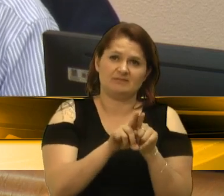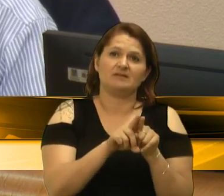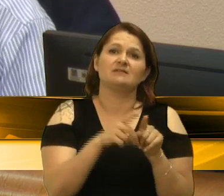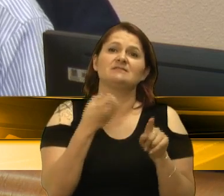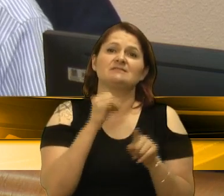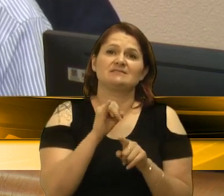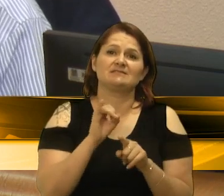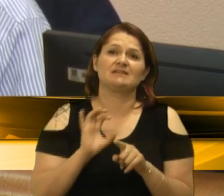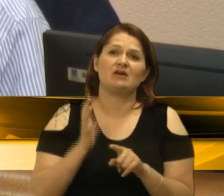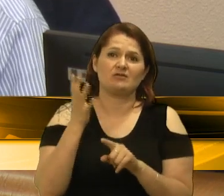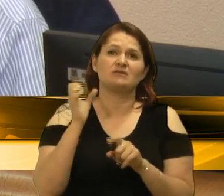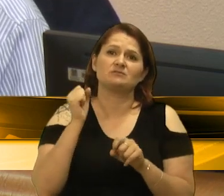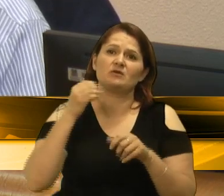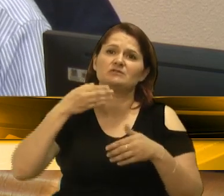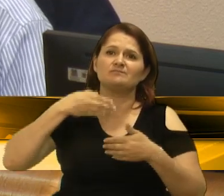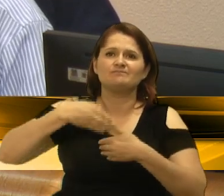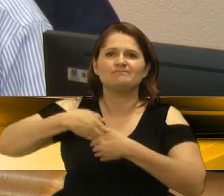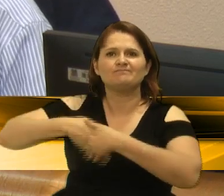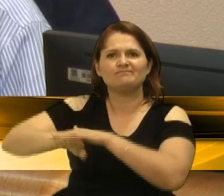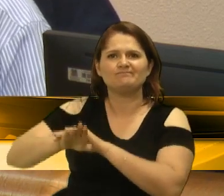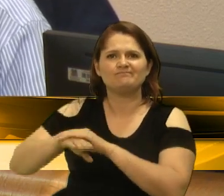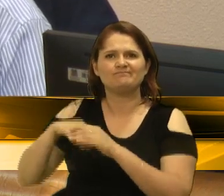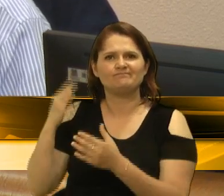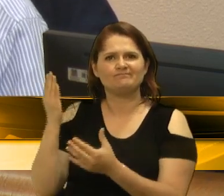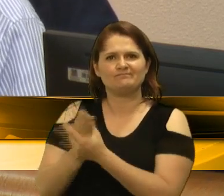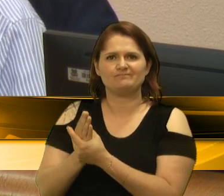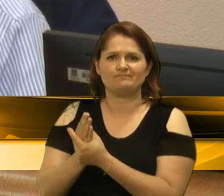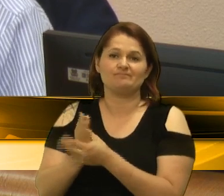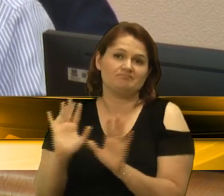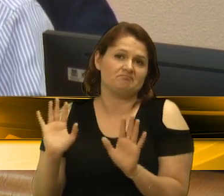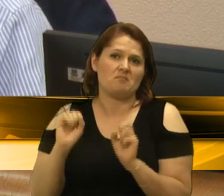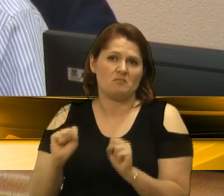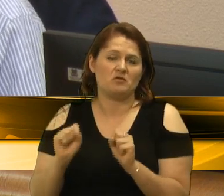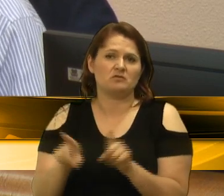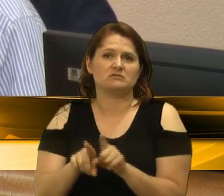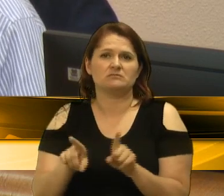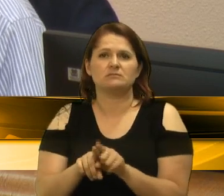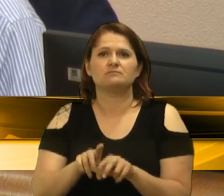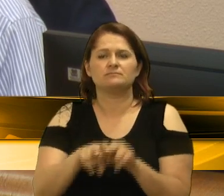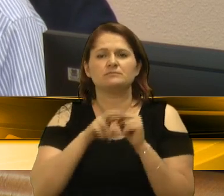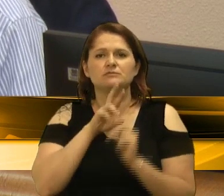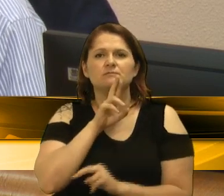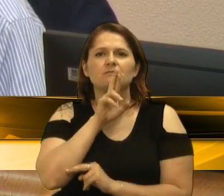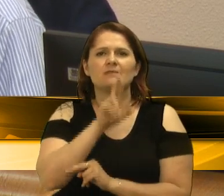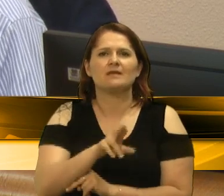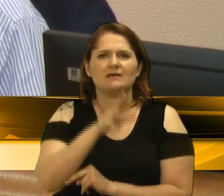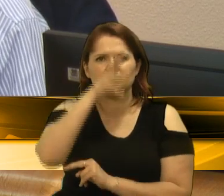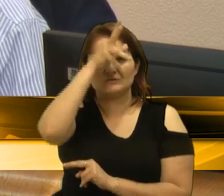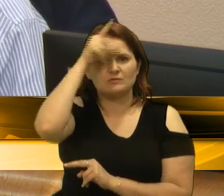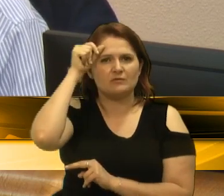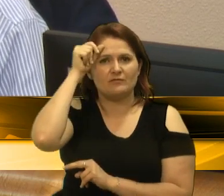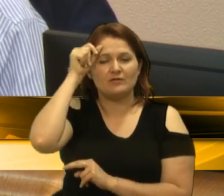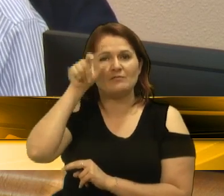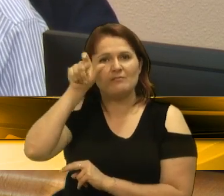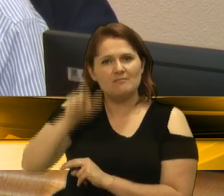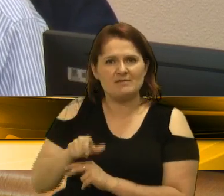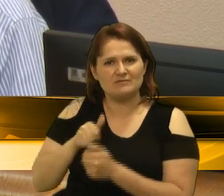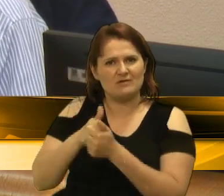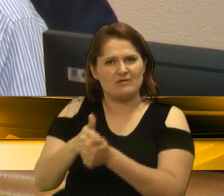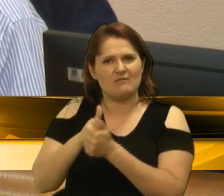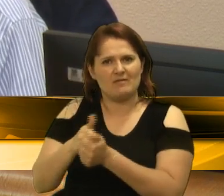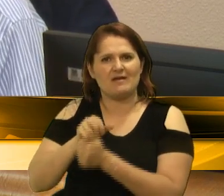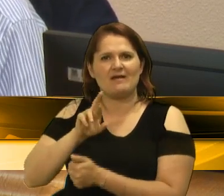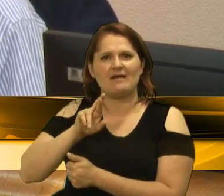decreto legislativo ser arquivado por perda do objeto. Com a resposta do prefeito, o relator avalia as duas posições do